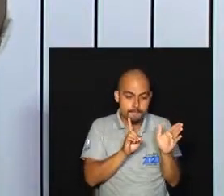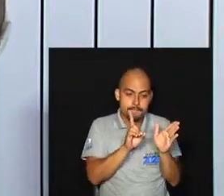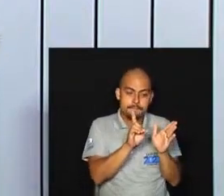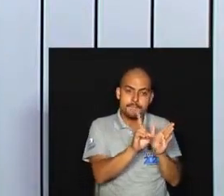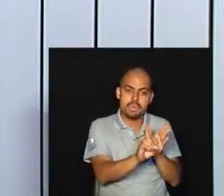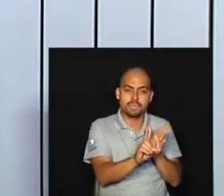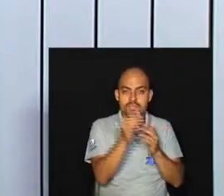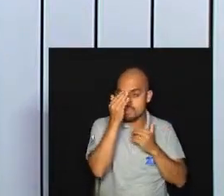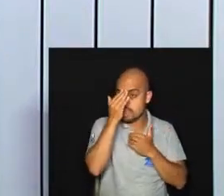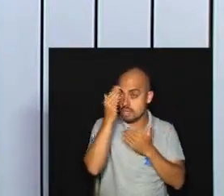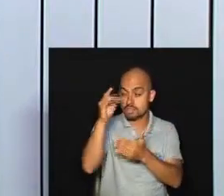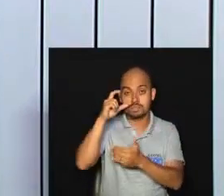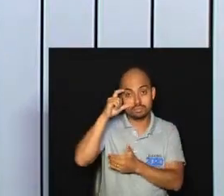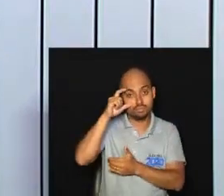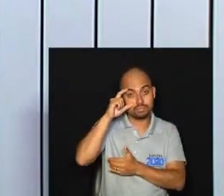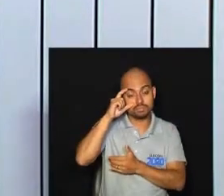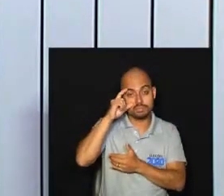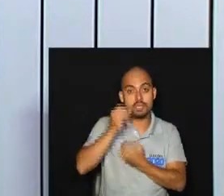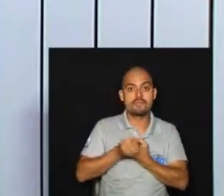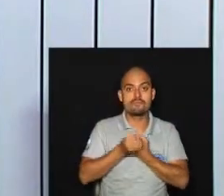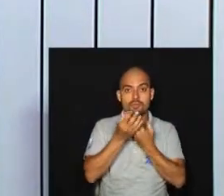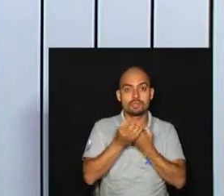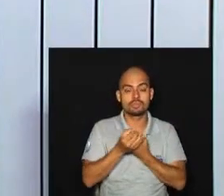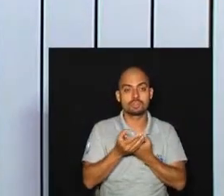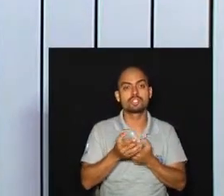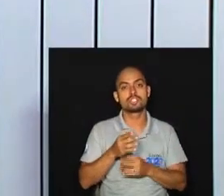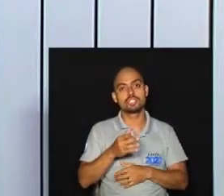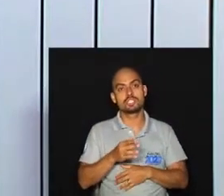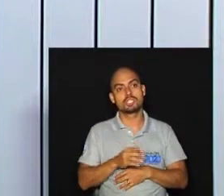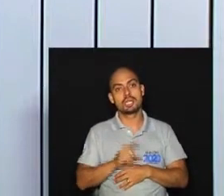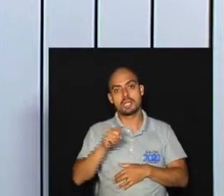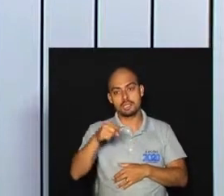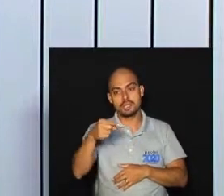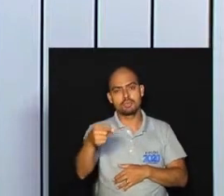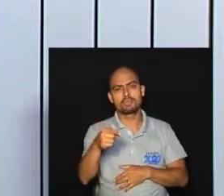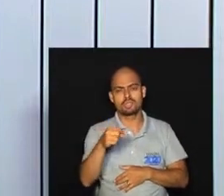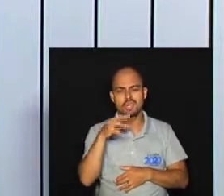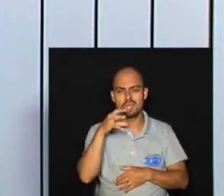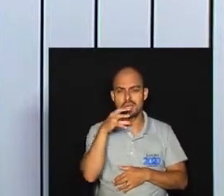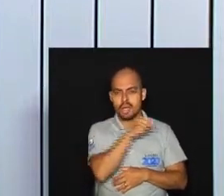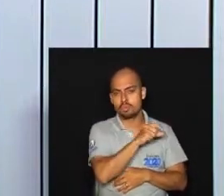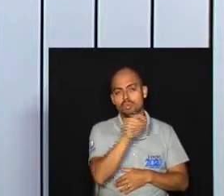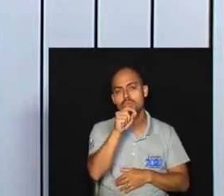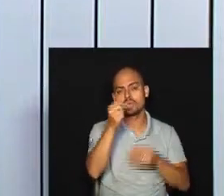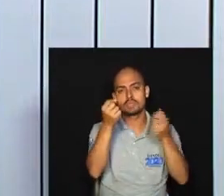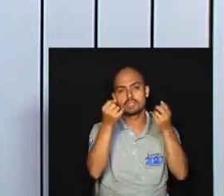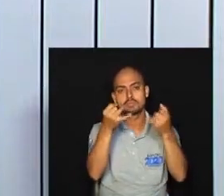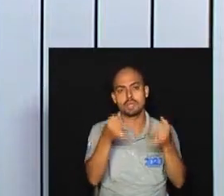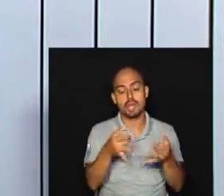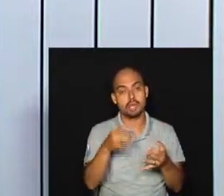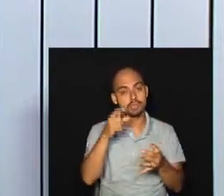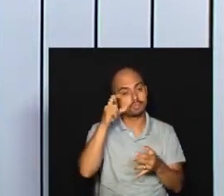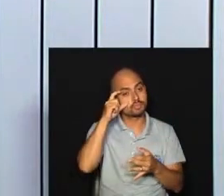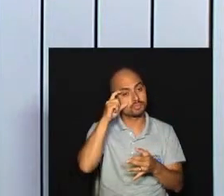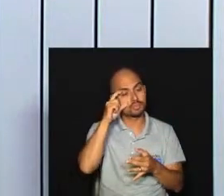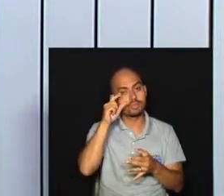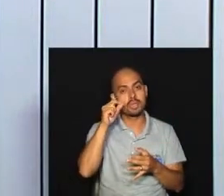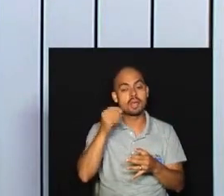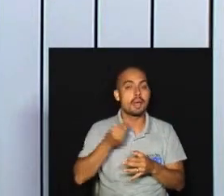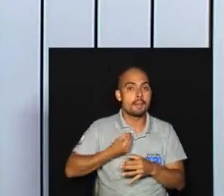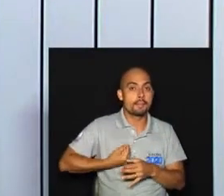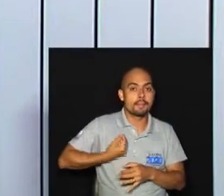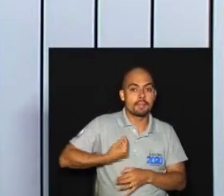Então, agradeço, Michel Amorim, pelas informações. E já a gente vai falar também, o Michel Amorim falou sobre a presença